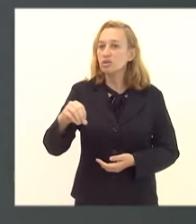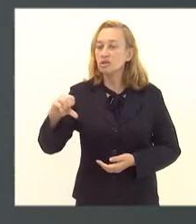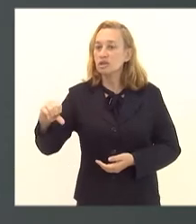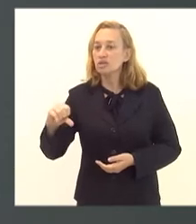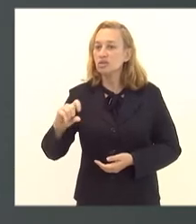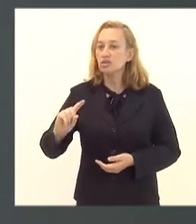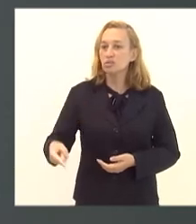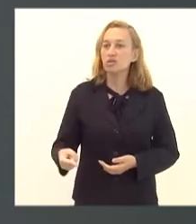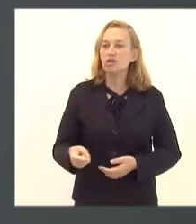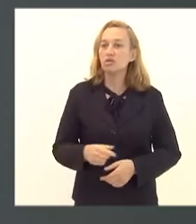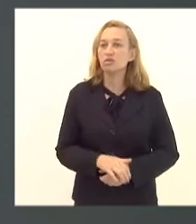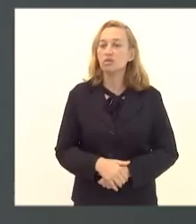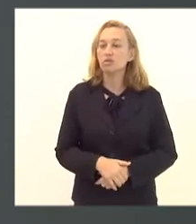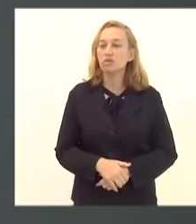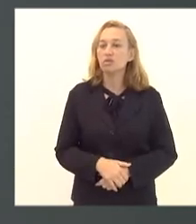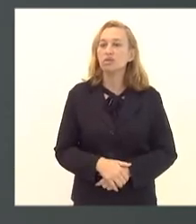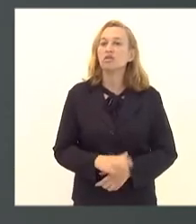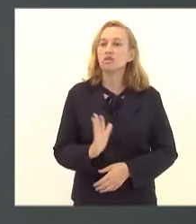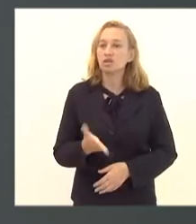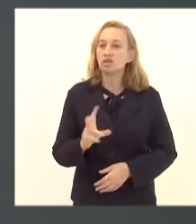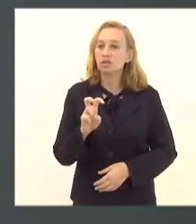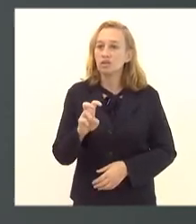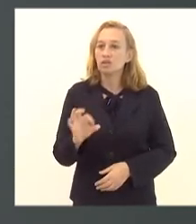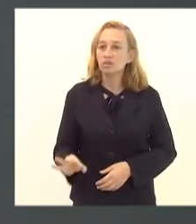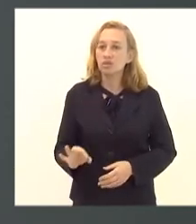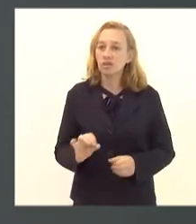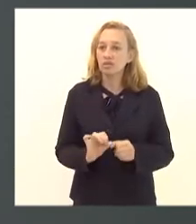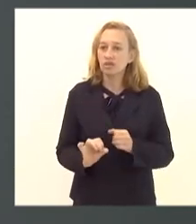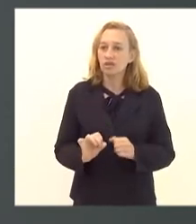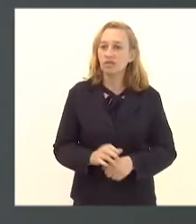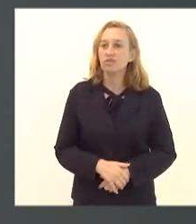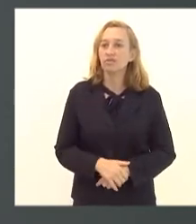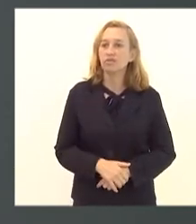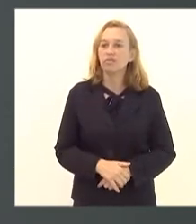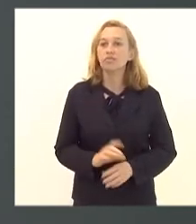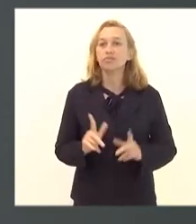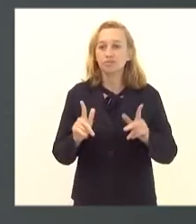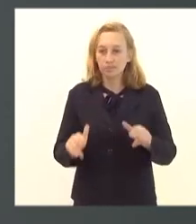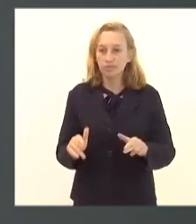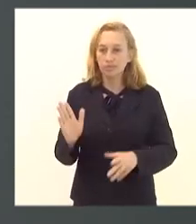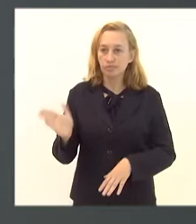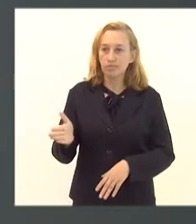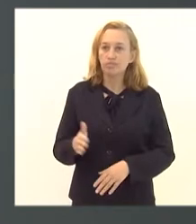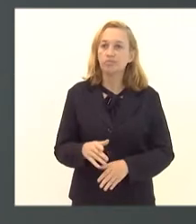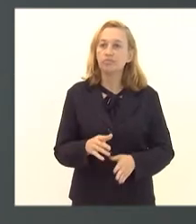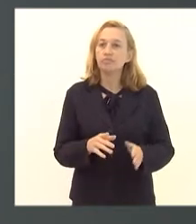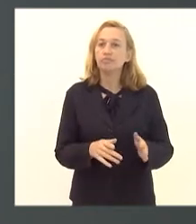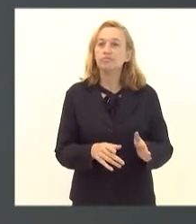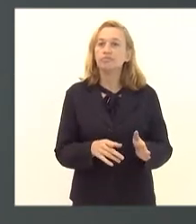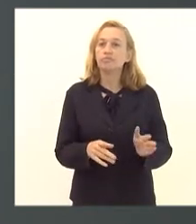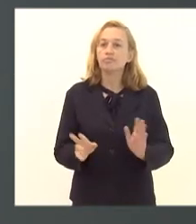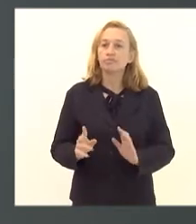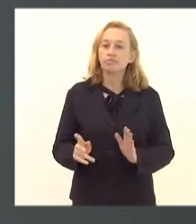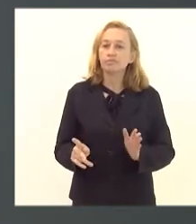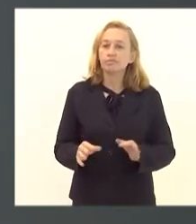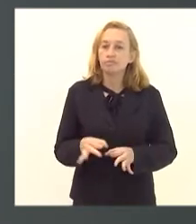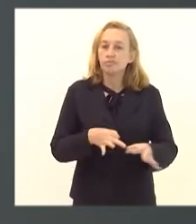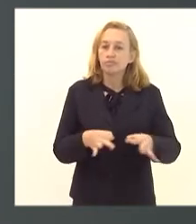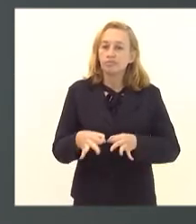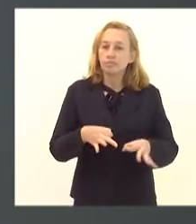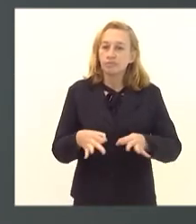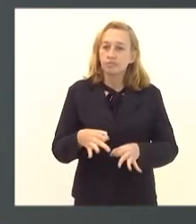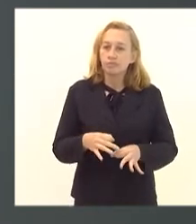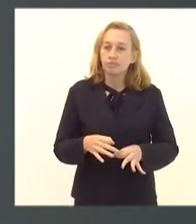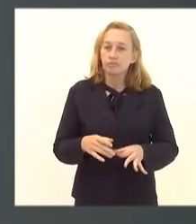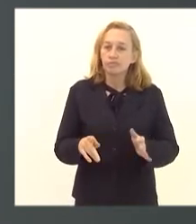mil. É, já teve 5% de execução. E a mesma coisa, esse projeto veio também da prefeitura, né,